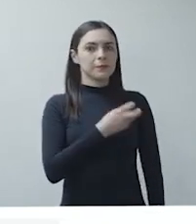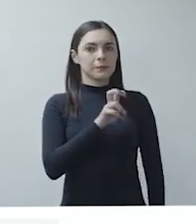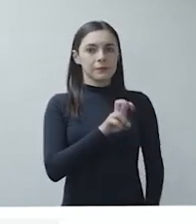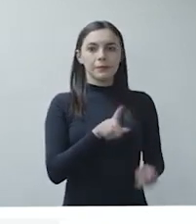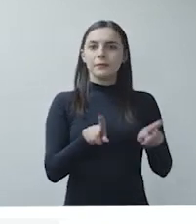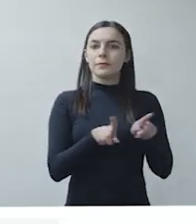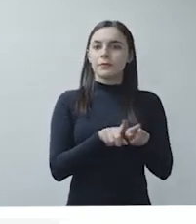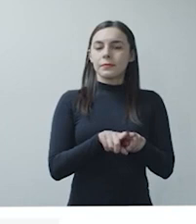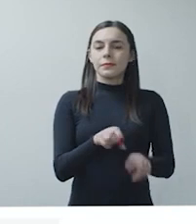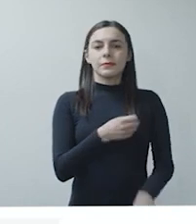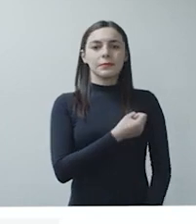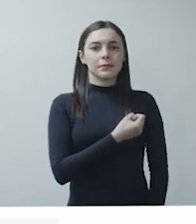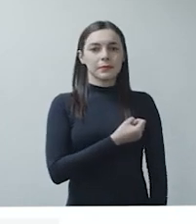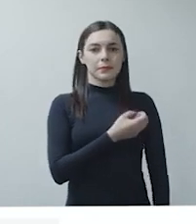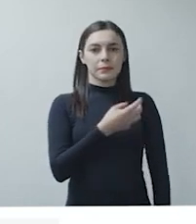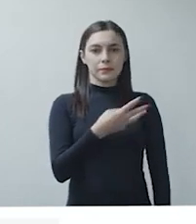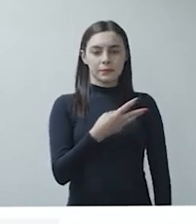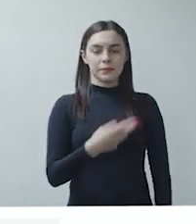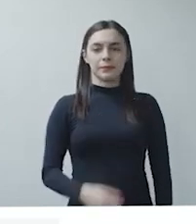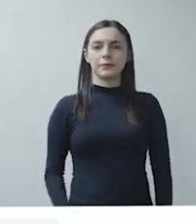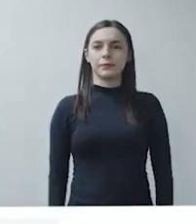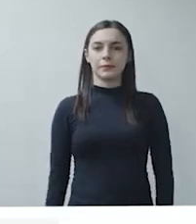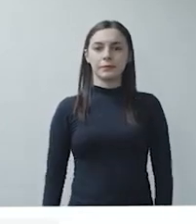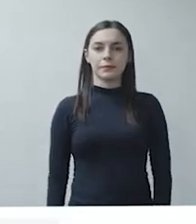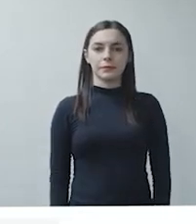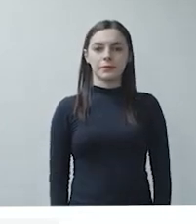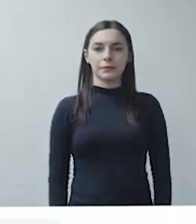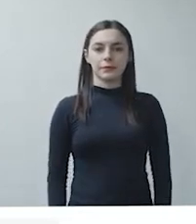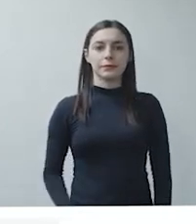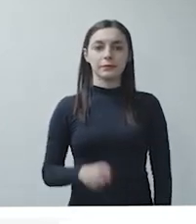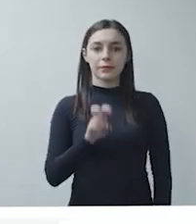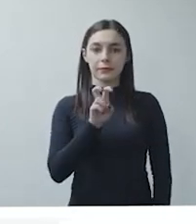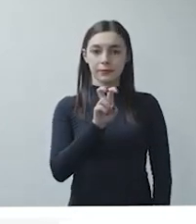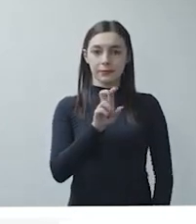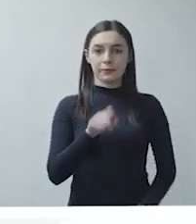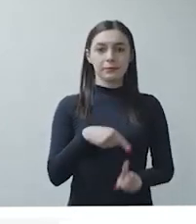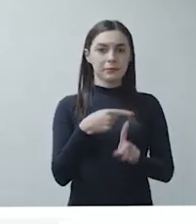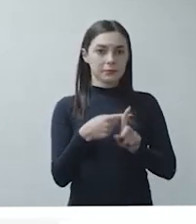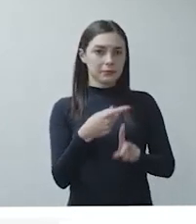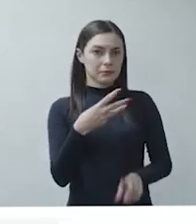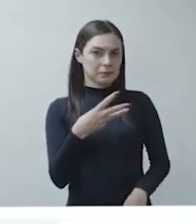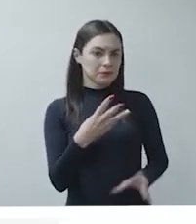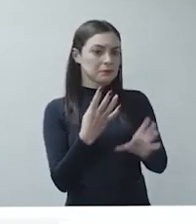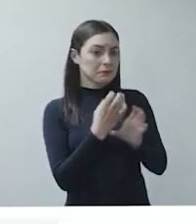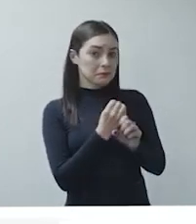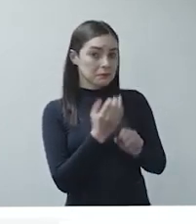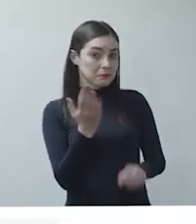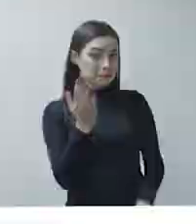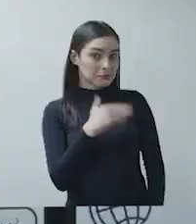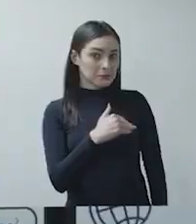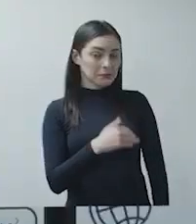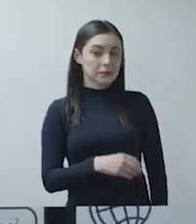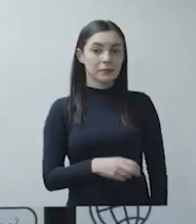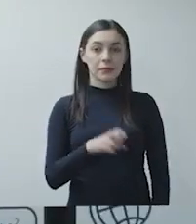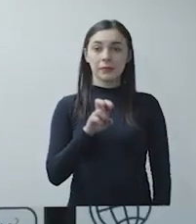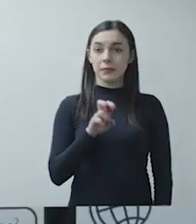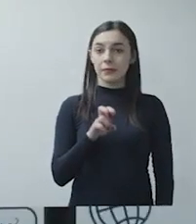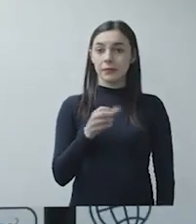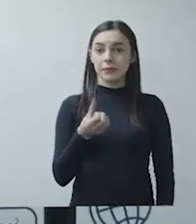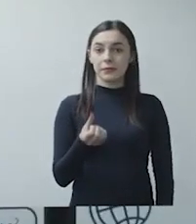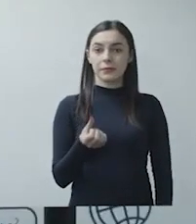3. Então, 5 mais 3, vamos contar? 5,